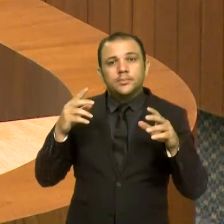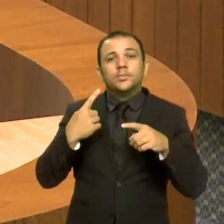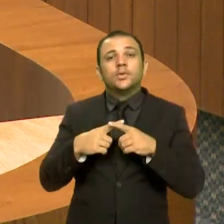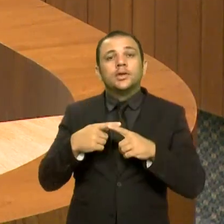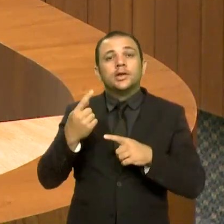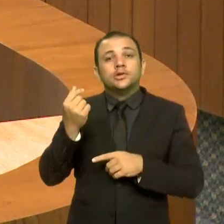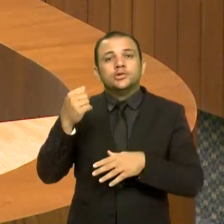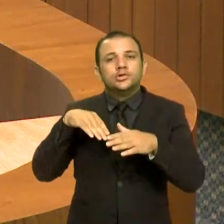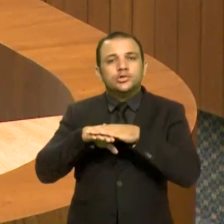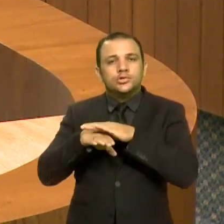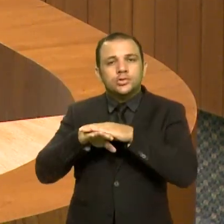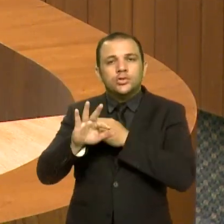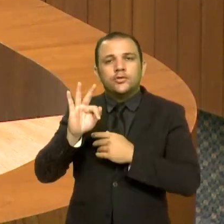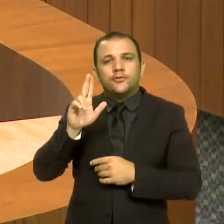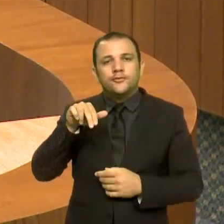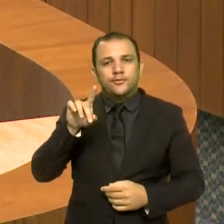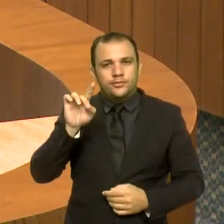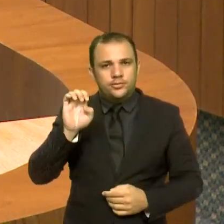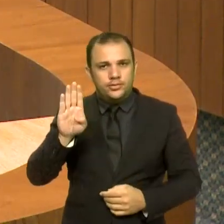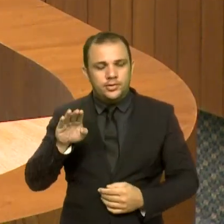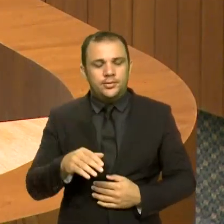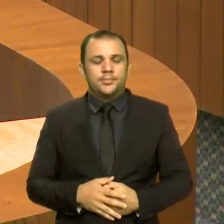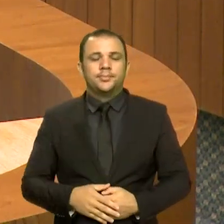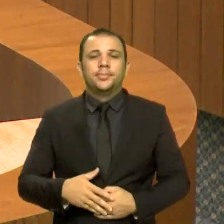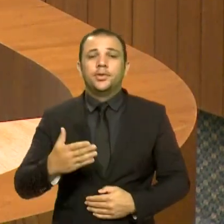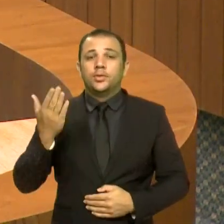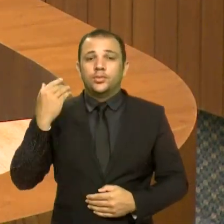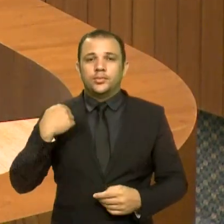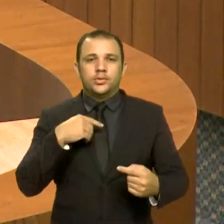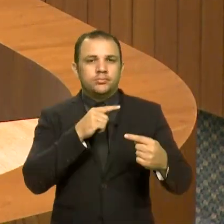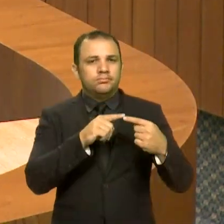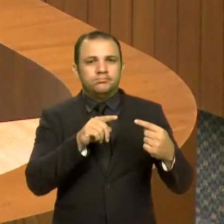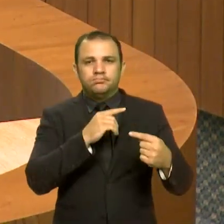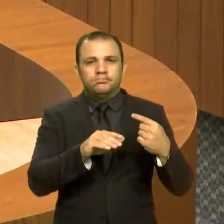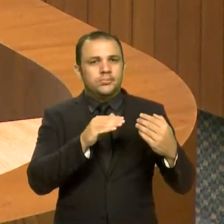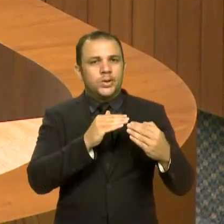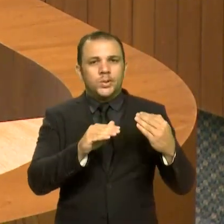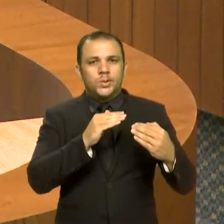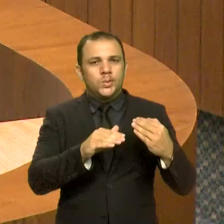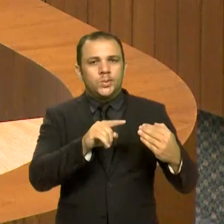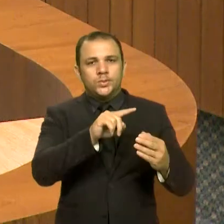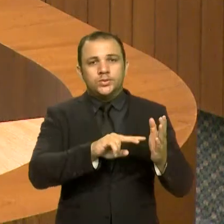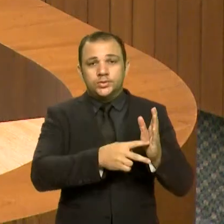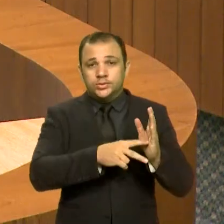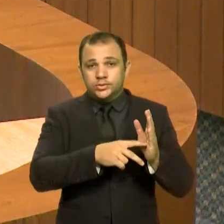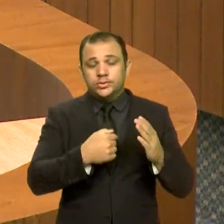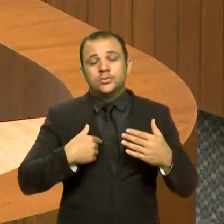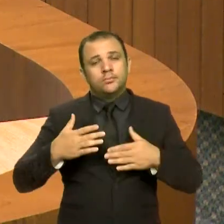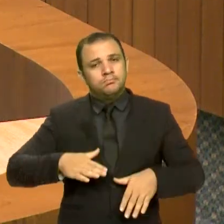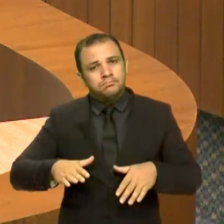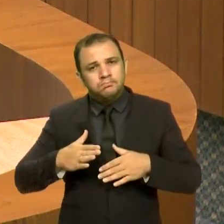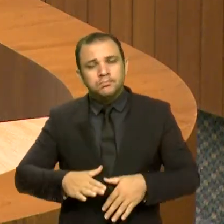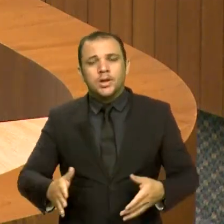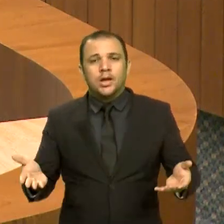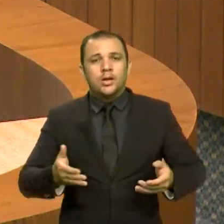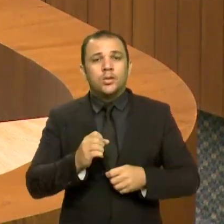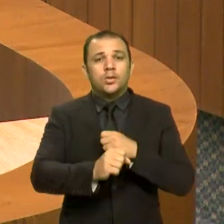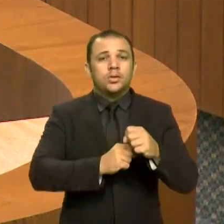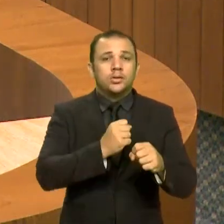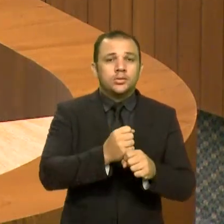divergências que eu tinha com o sindicato, eu consegui abrandar para o ano de 2023 para que todos nós pudéssemos